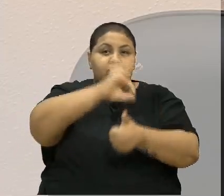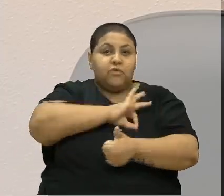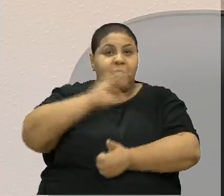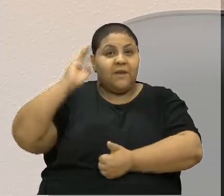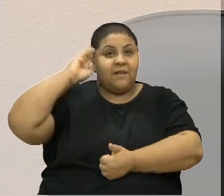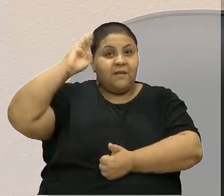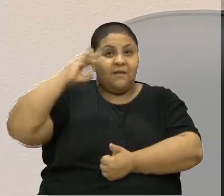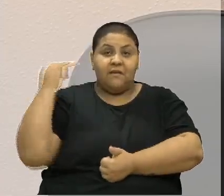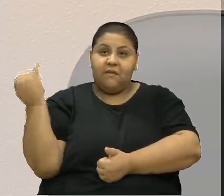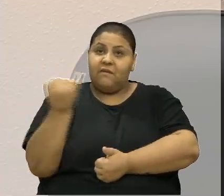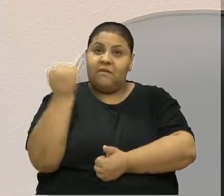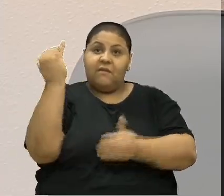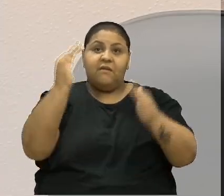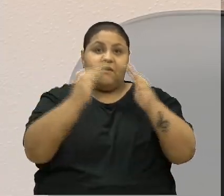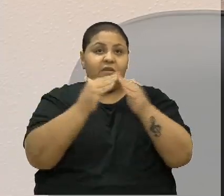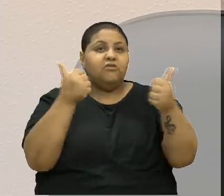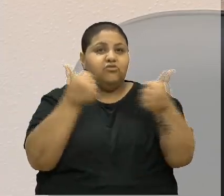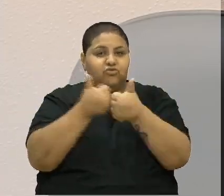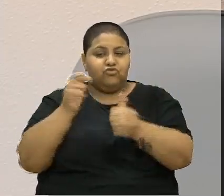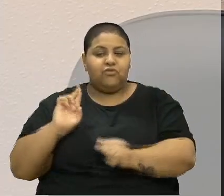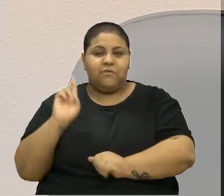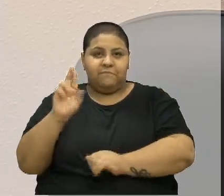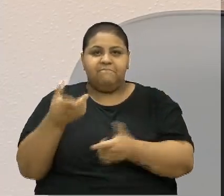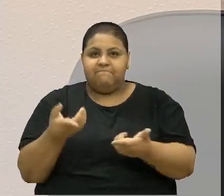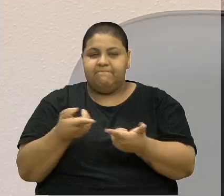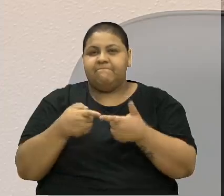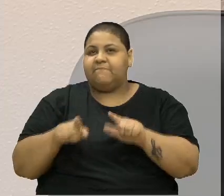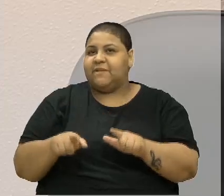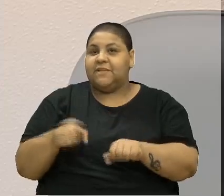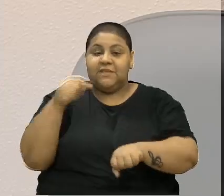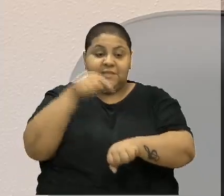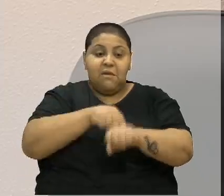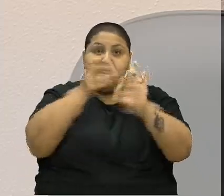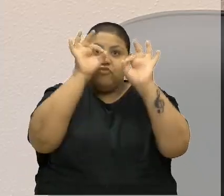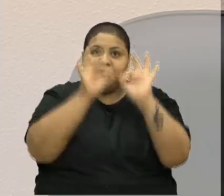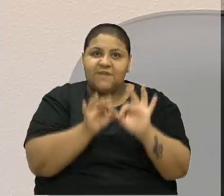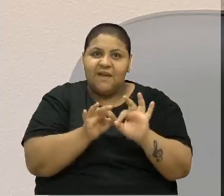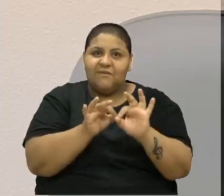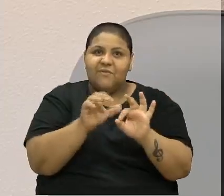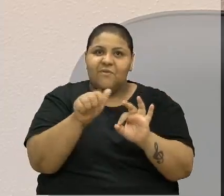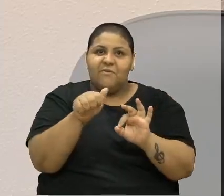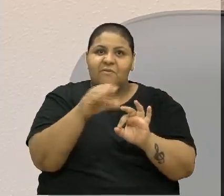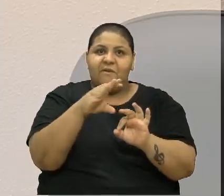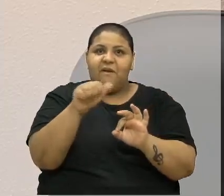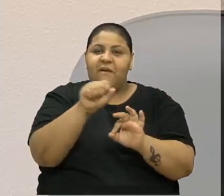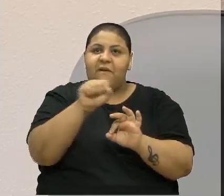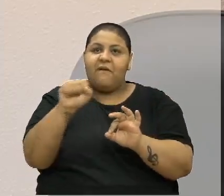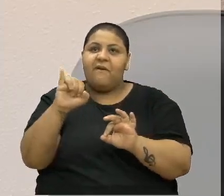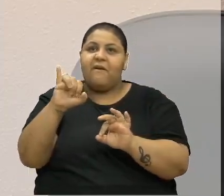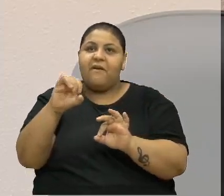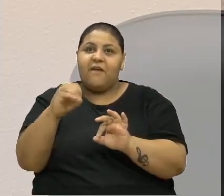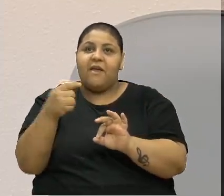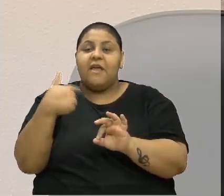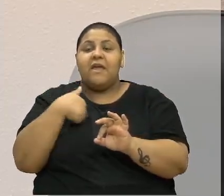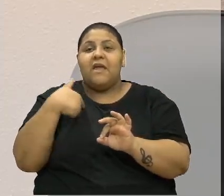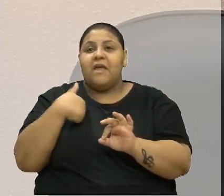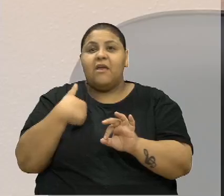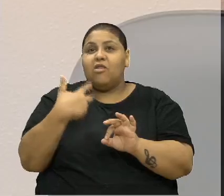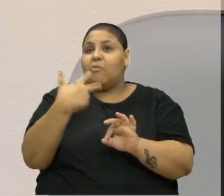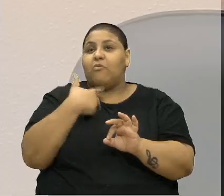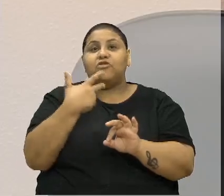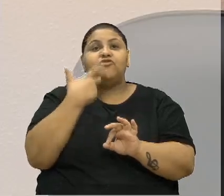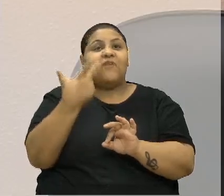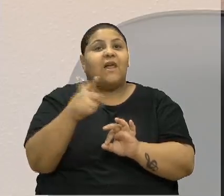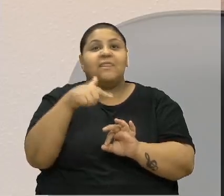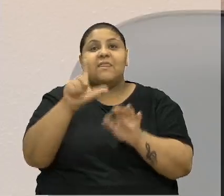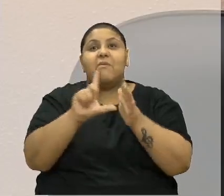importante que essa casa estivesse lá representada. Mas ainda bem que deu tempo, Acácio. E eu não posso fazer no próximo espaço da declaração